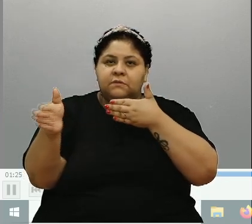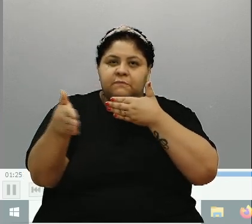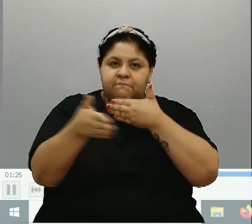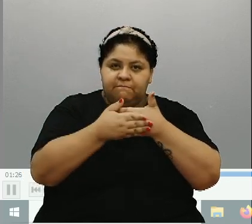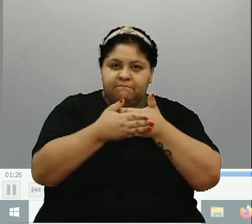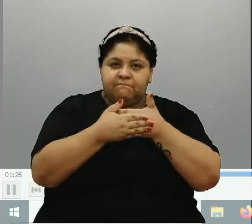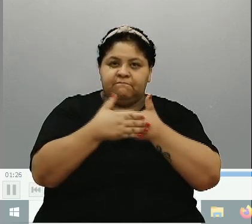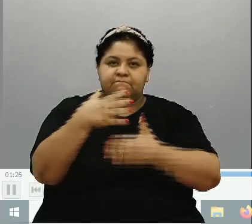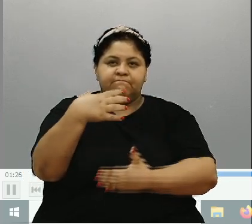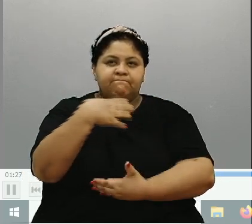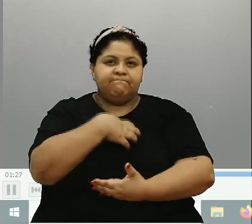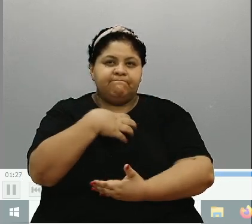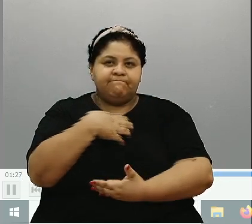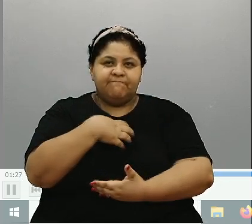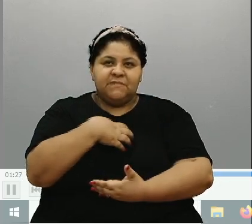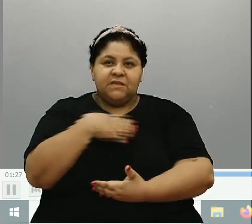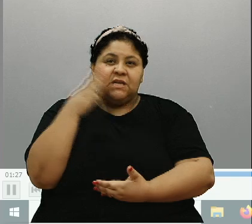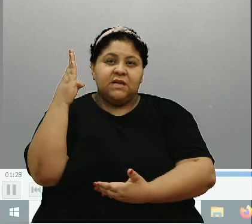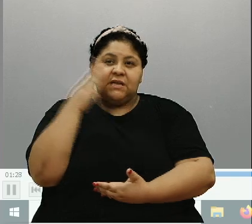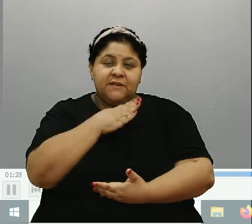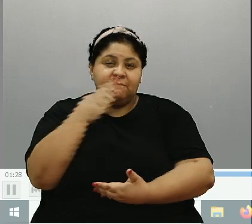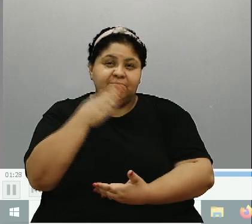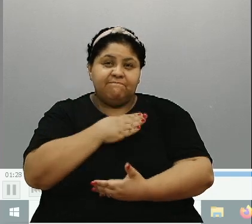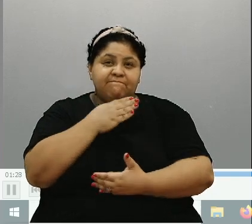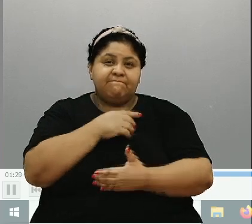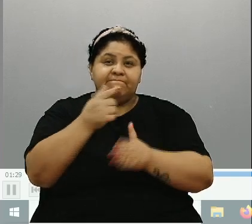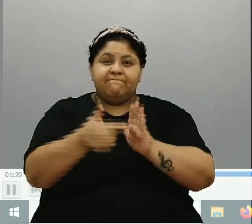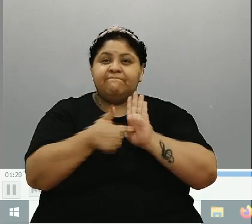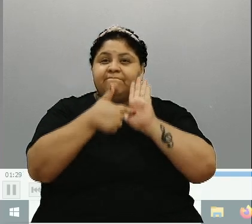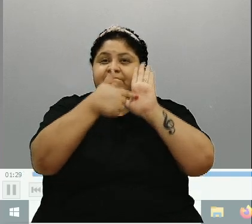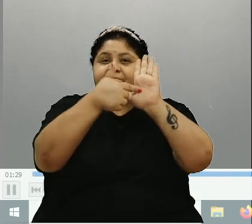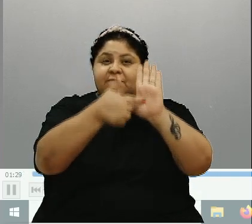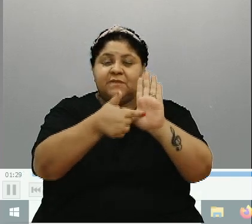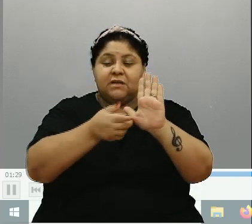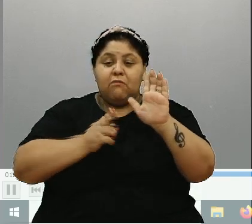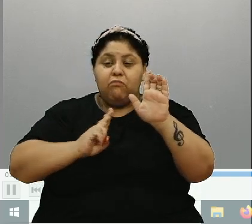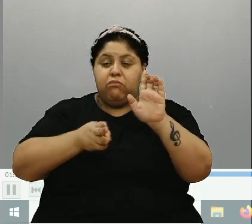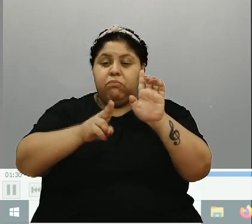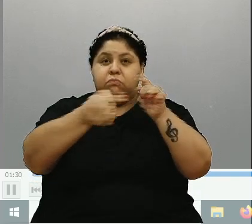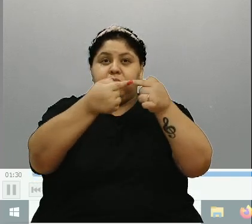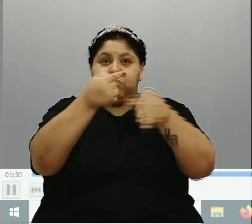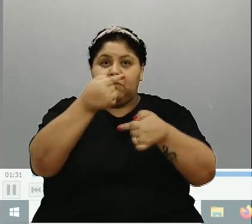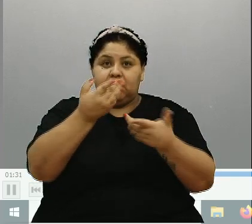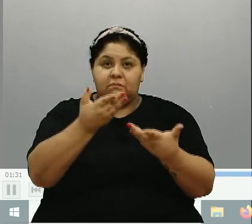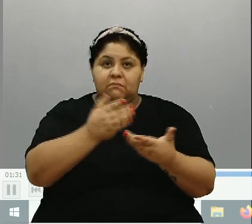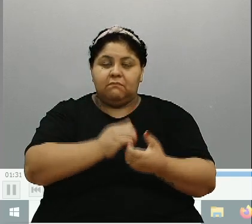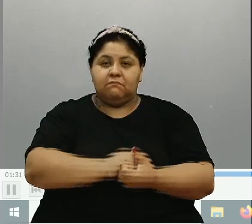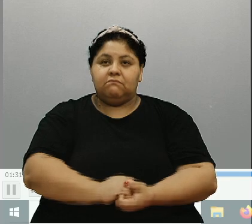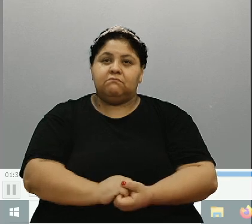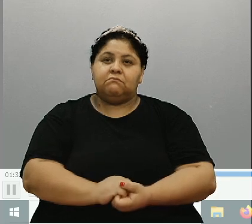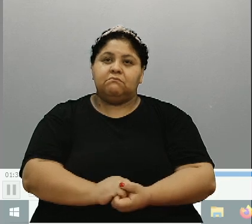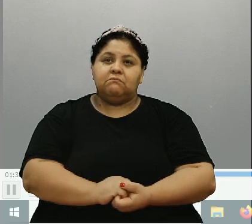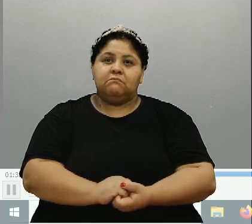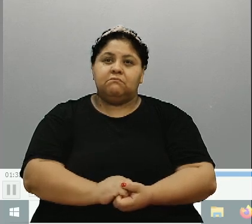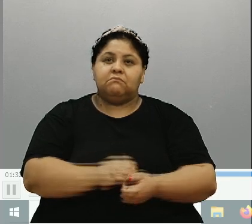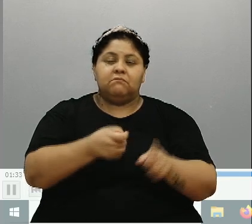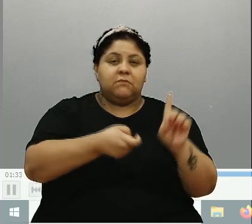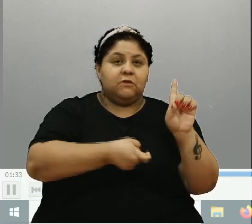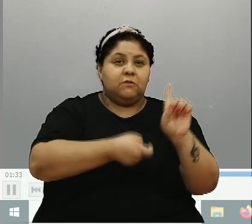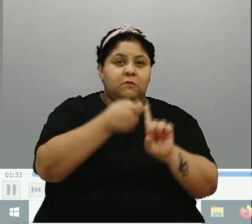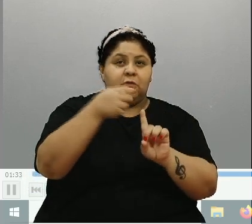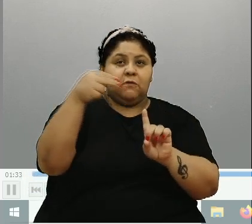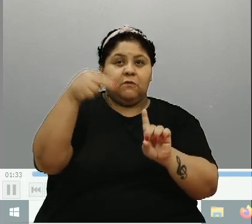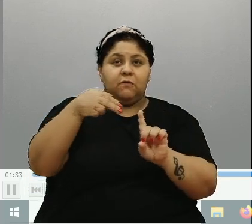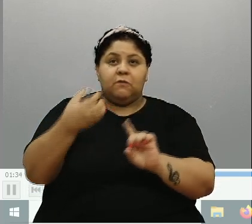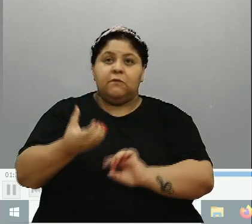desta maneira abrupta significa descontinuidade. Para os meses de novembro